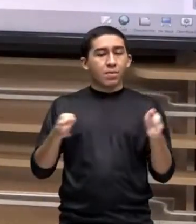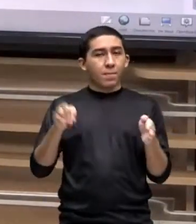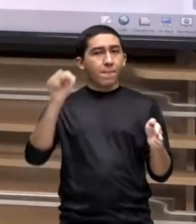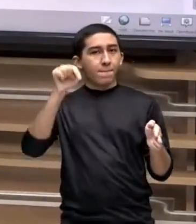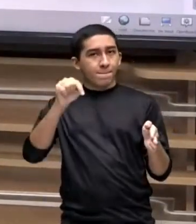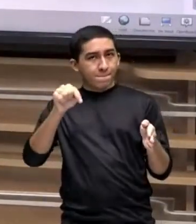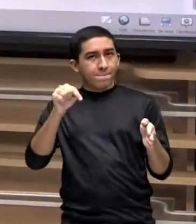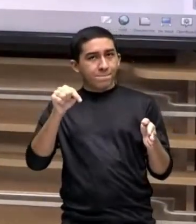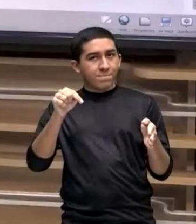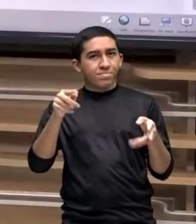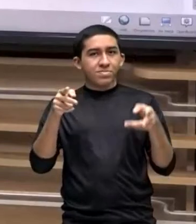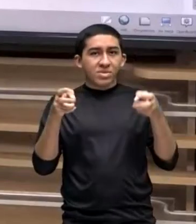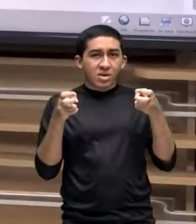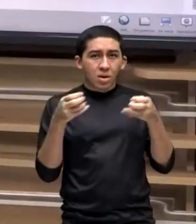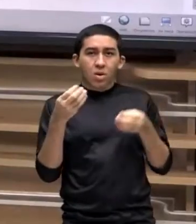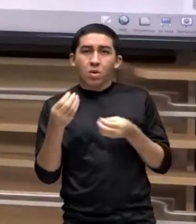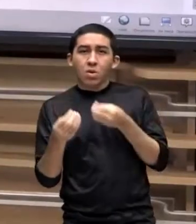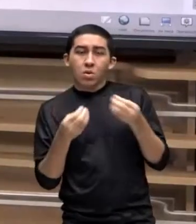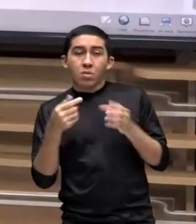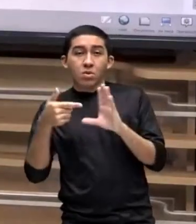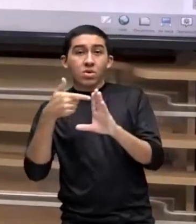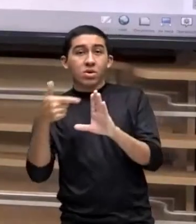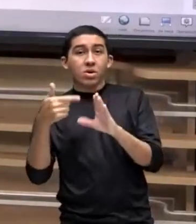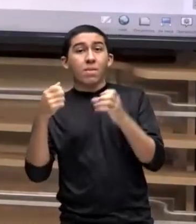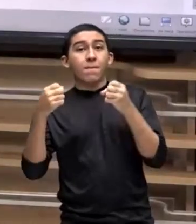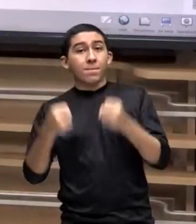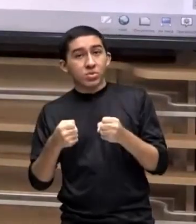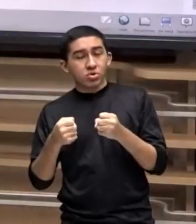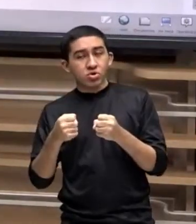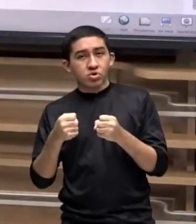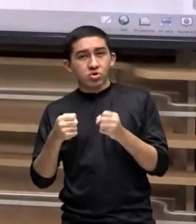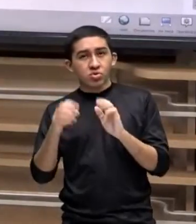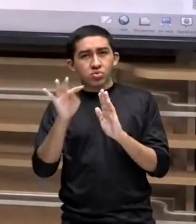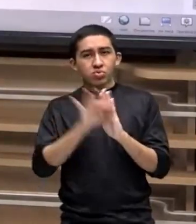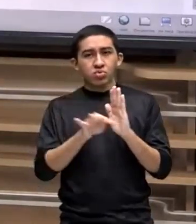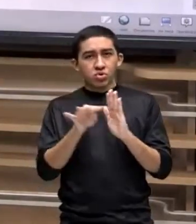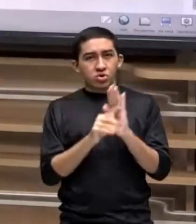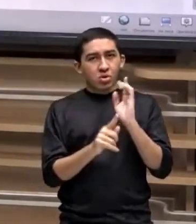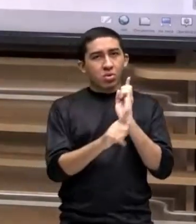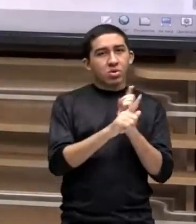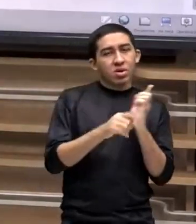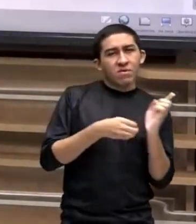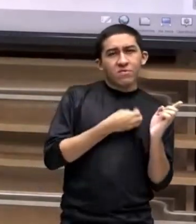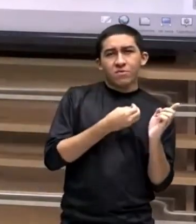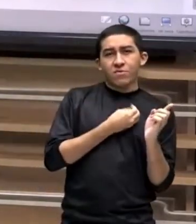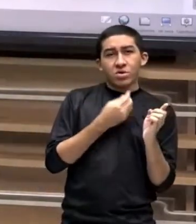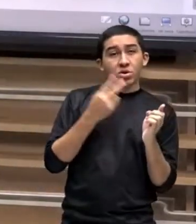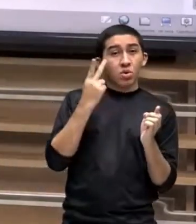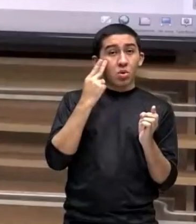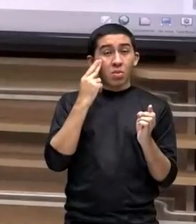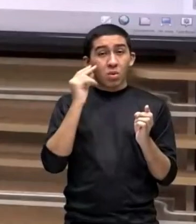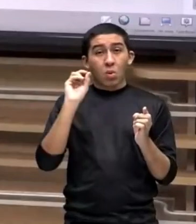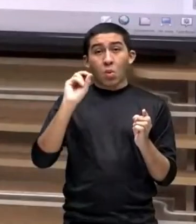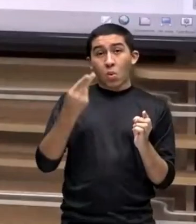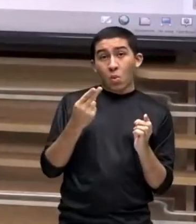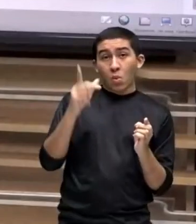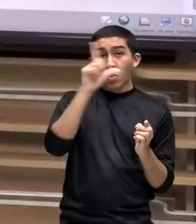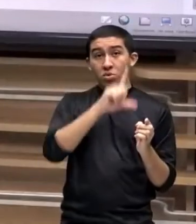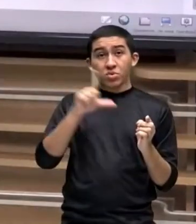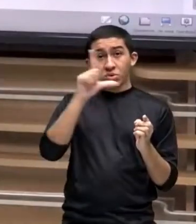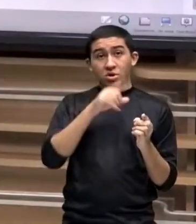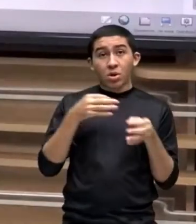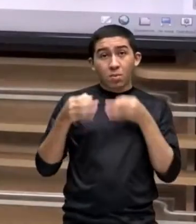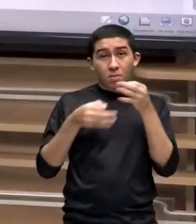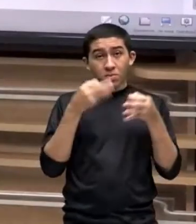notem como a nossa ironia pode aparecer tanto no cotidiano como em um processo literário de crítica um pouco